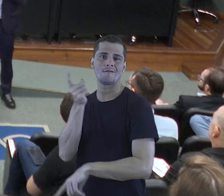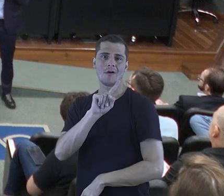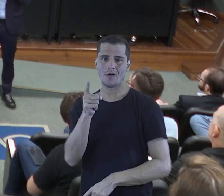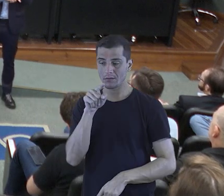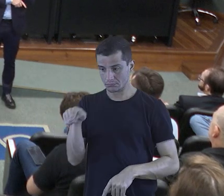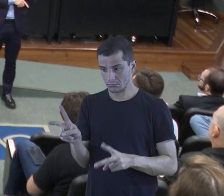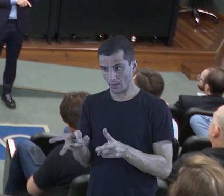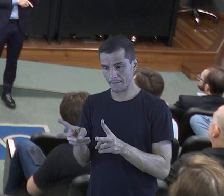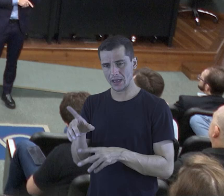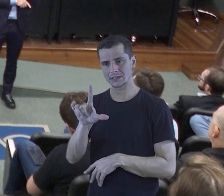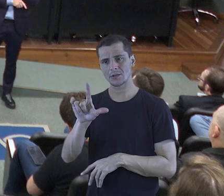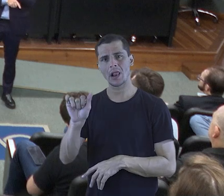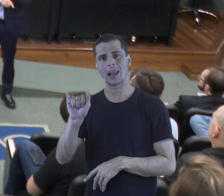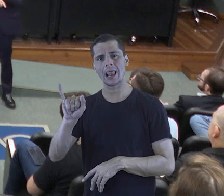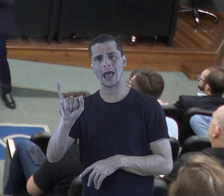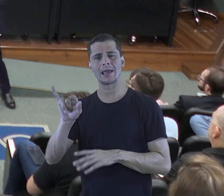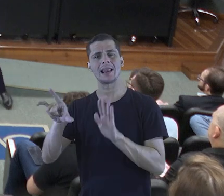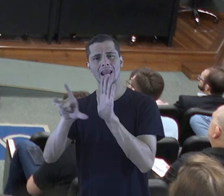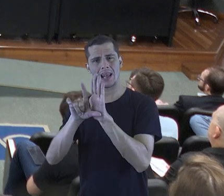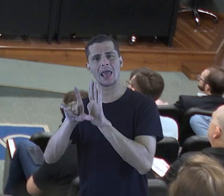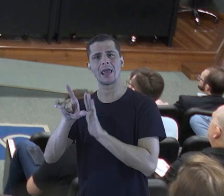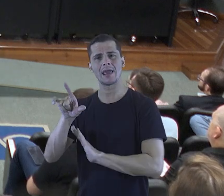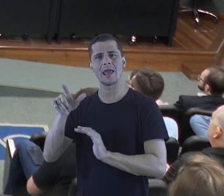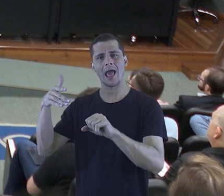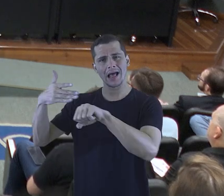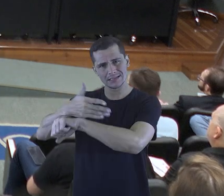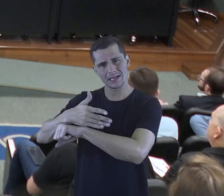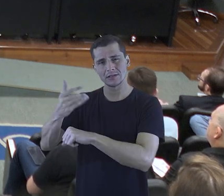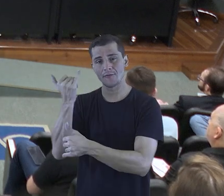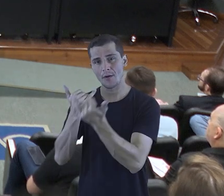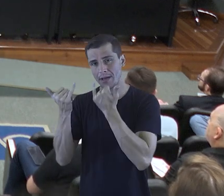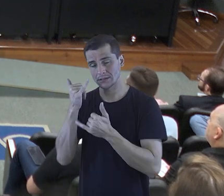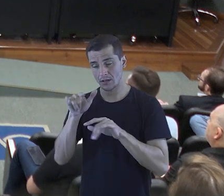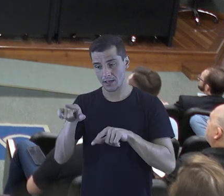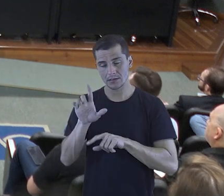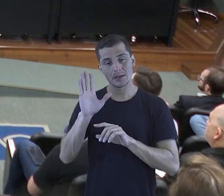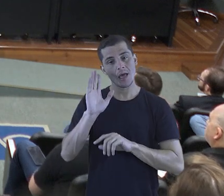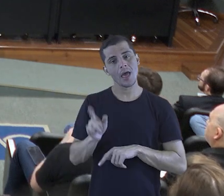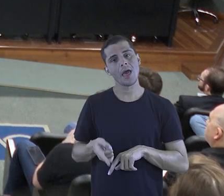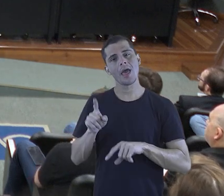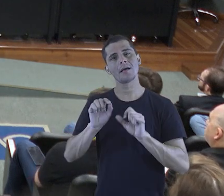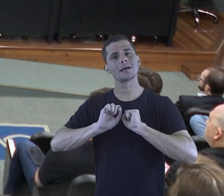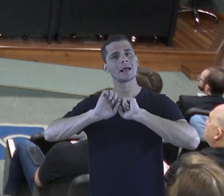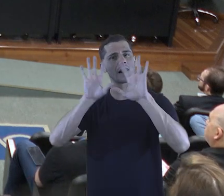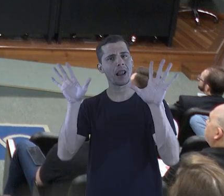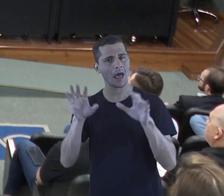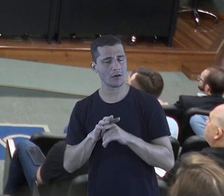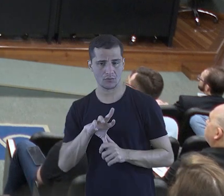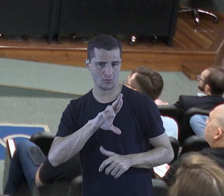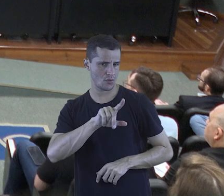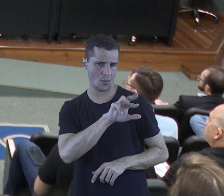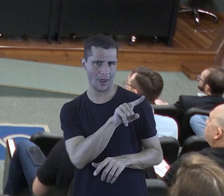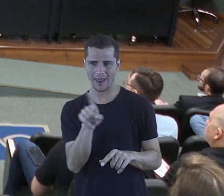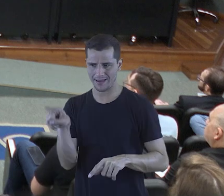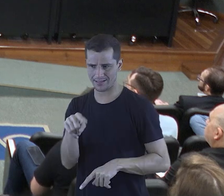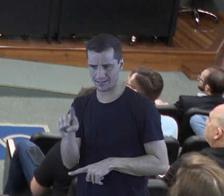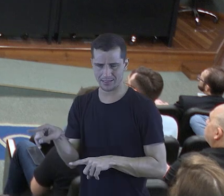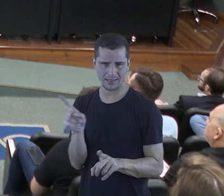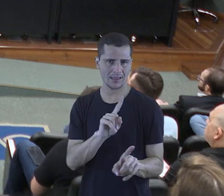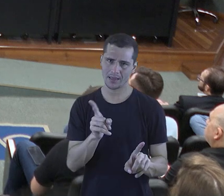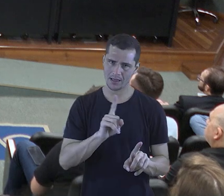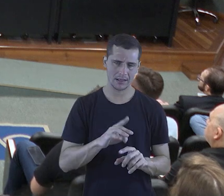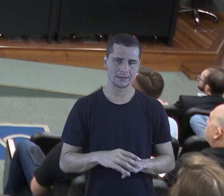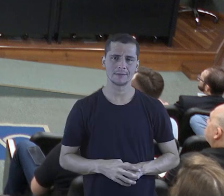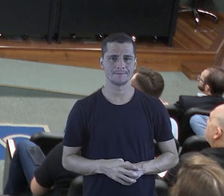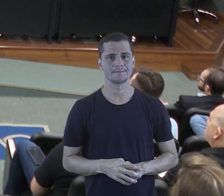A LGPD revoga a Lei de Acesso à Informação? Não. Então, se não revoga a Lei de Acesso à Informação, ela é vigente. O portal da Transparente vai ter